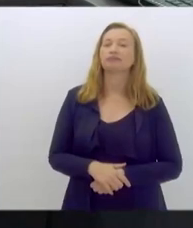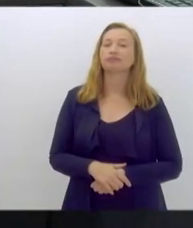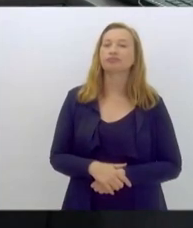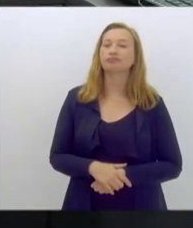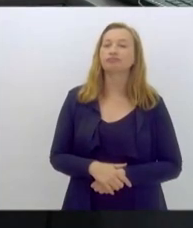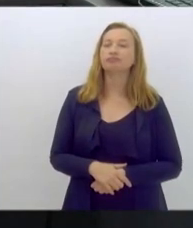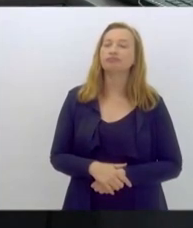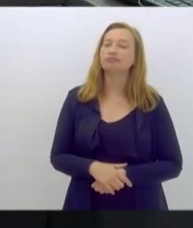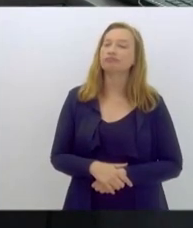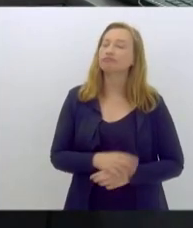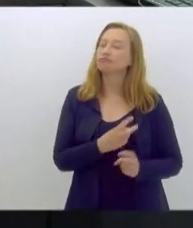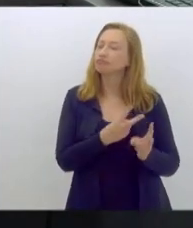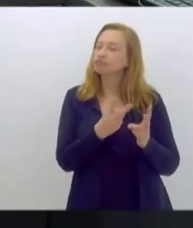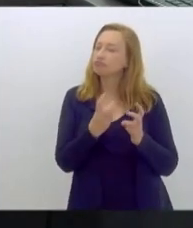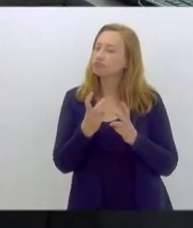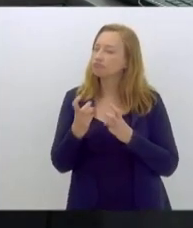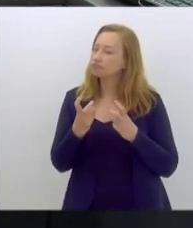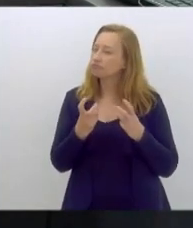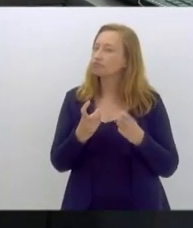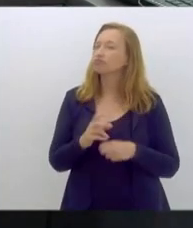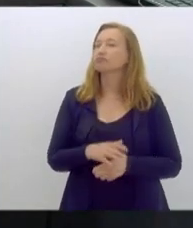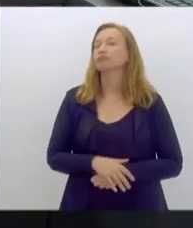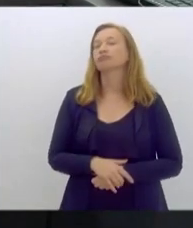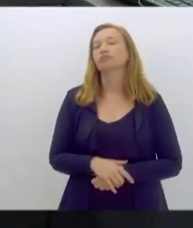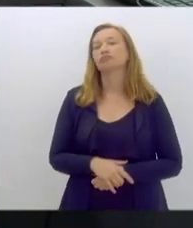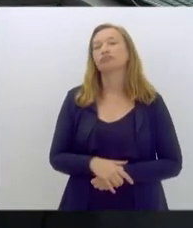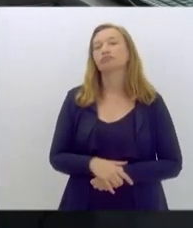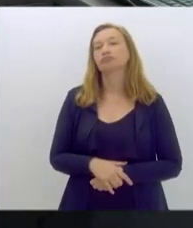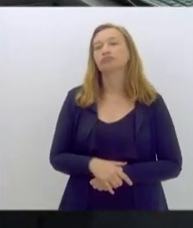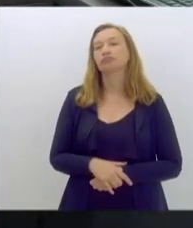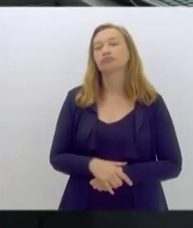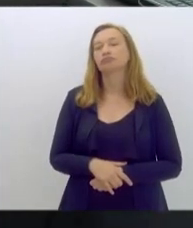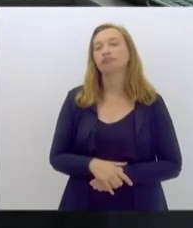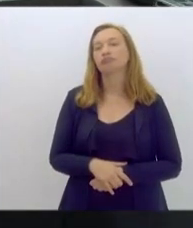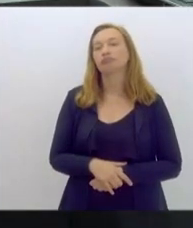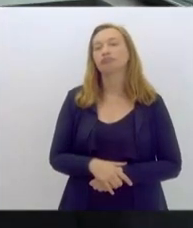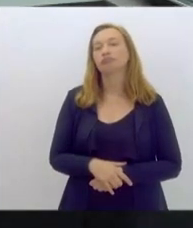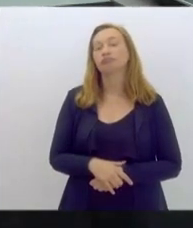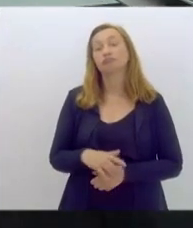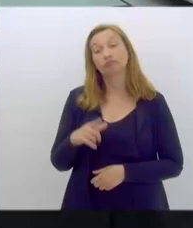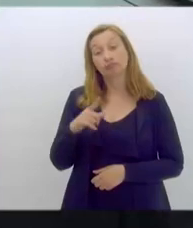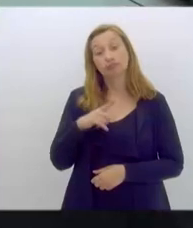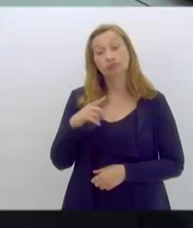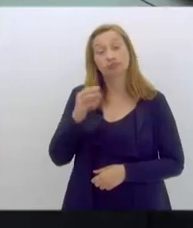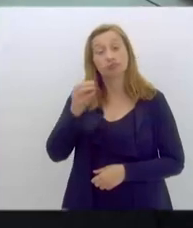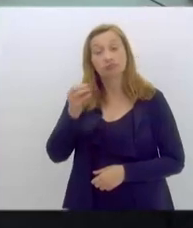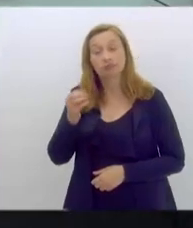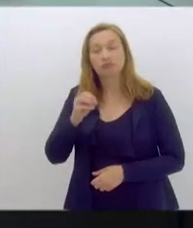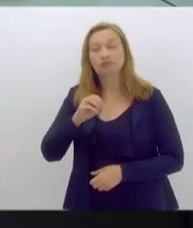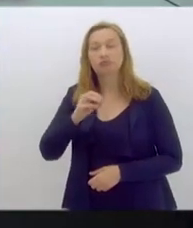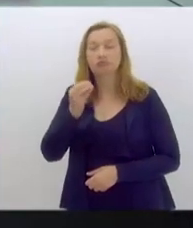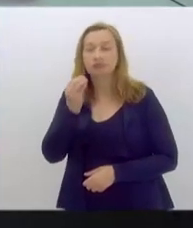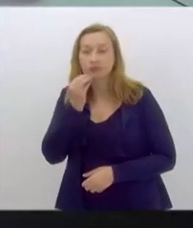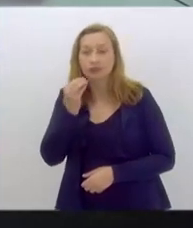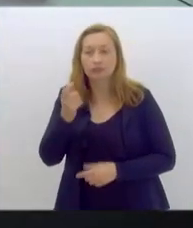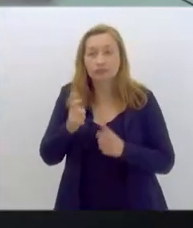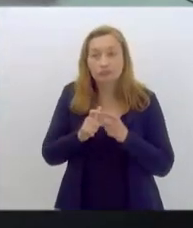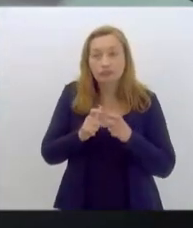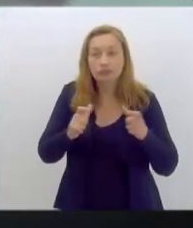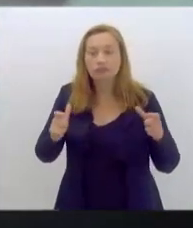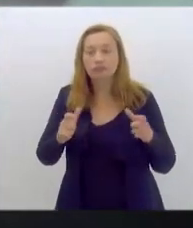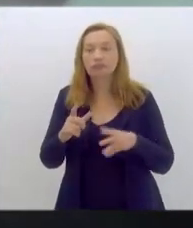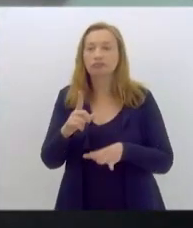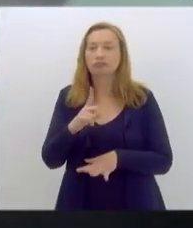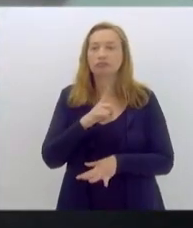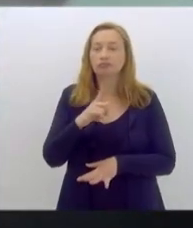pelo que Eu verifiquei nós temos uma chance enorme de ter